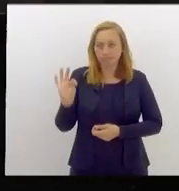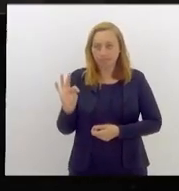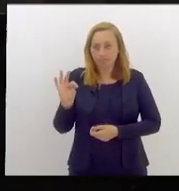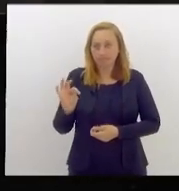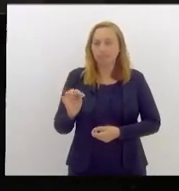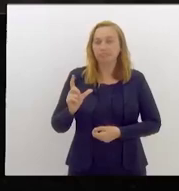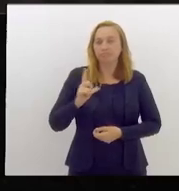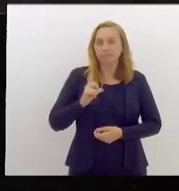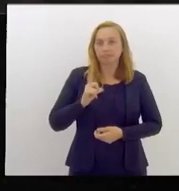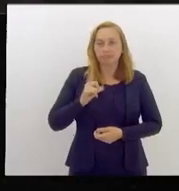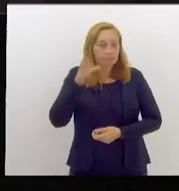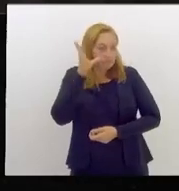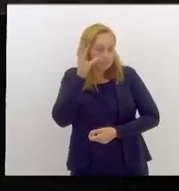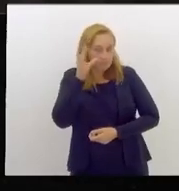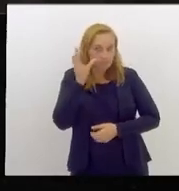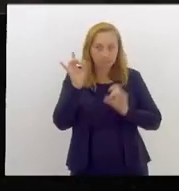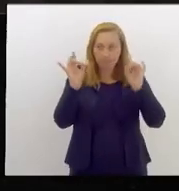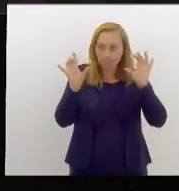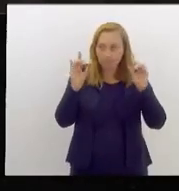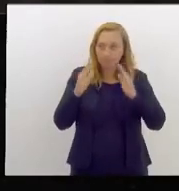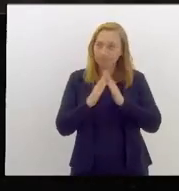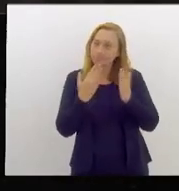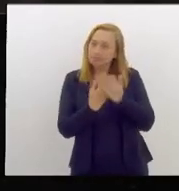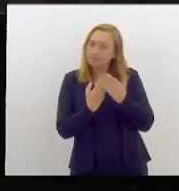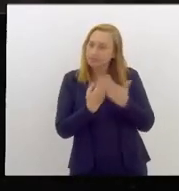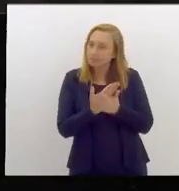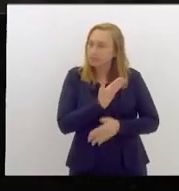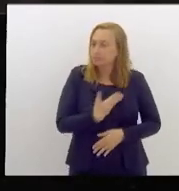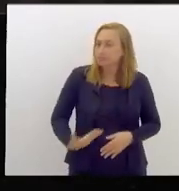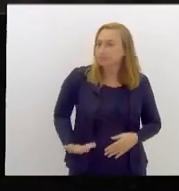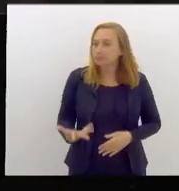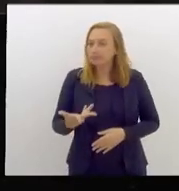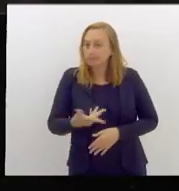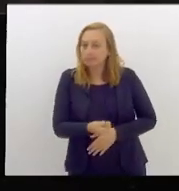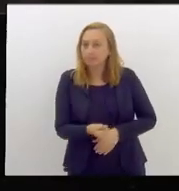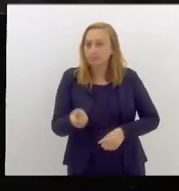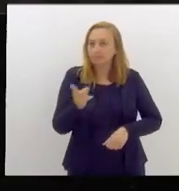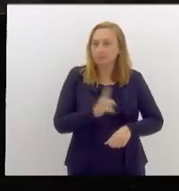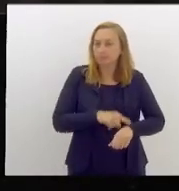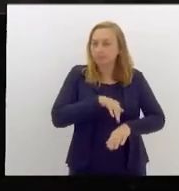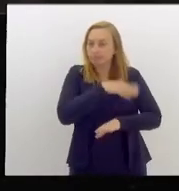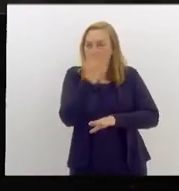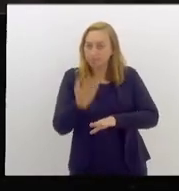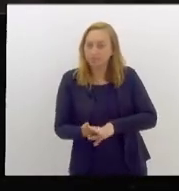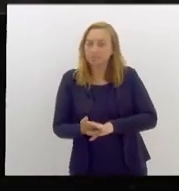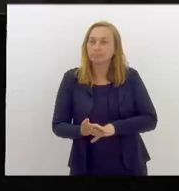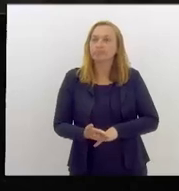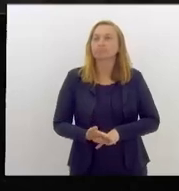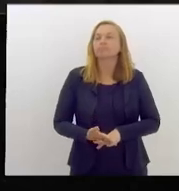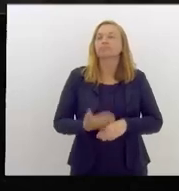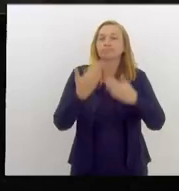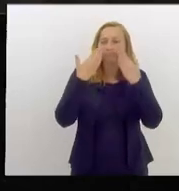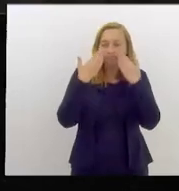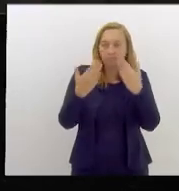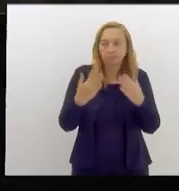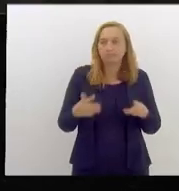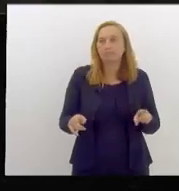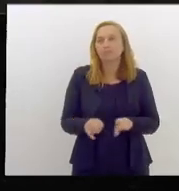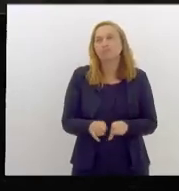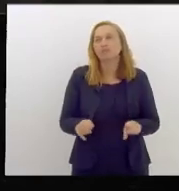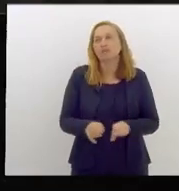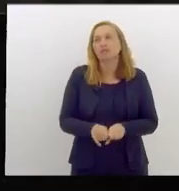um apreço especial a escola pública de qualidade em tempo integral né E aí apresentamos